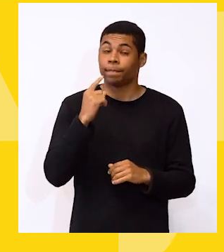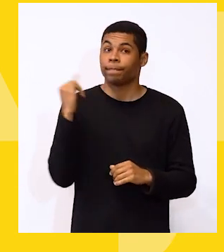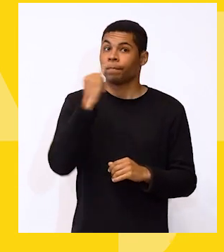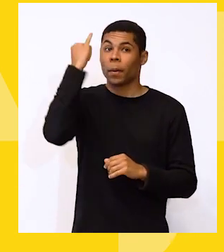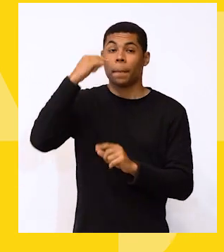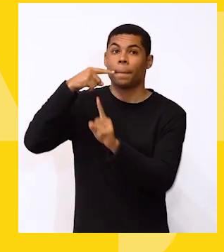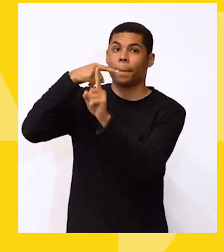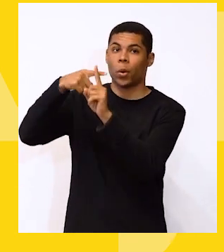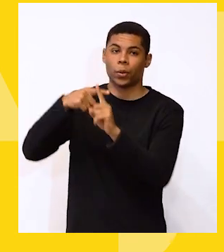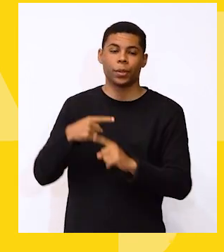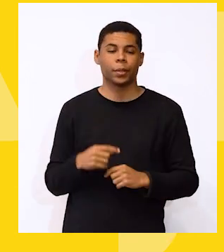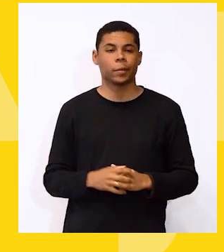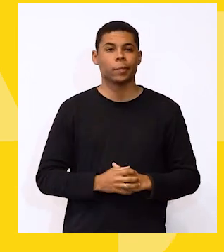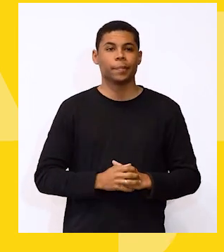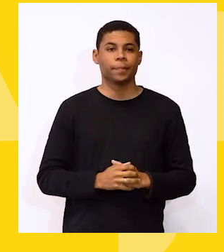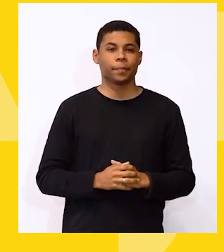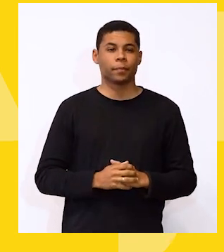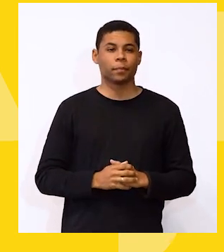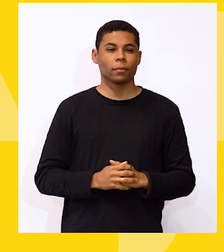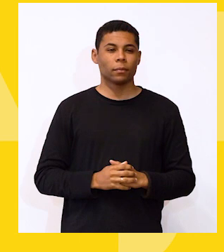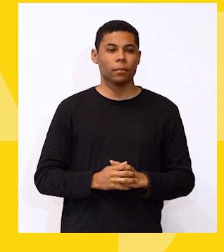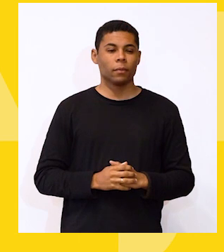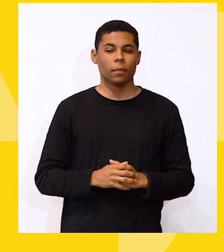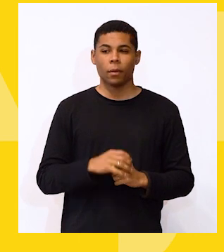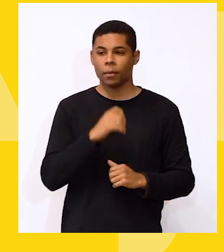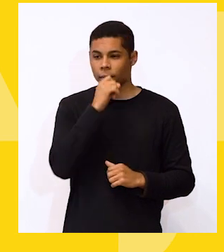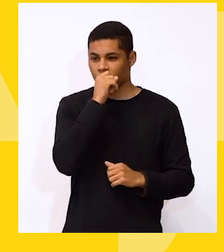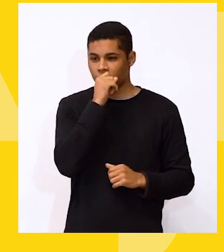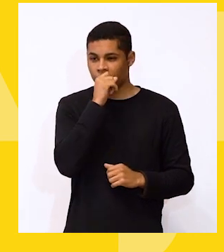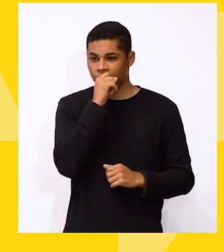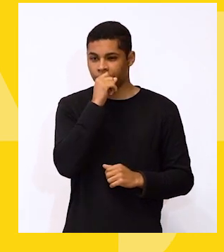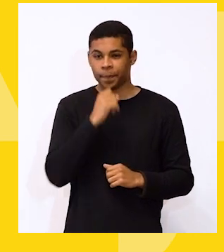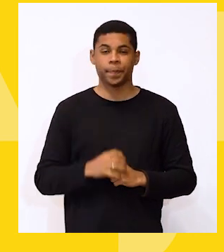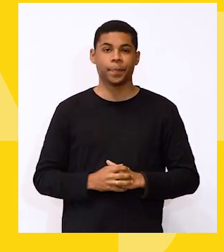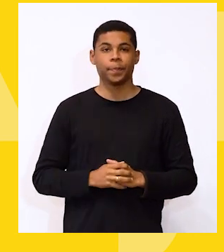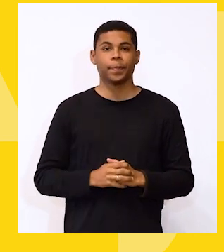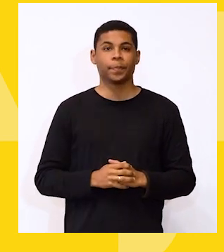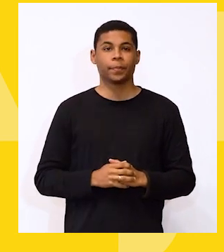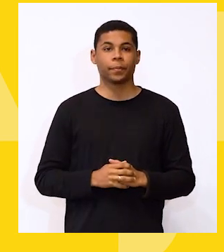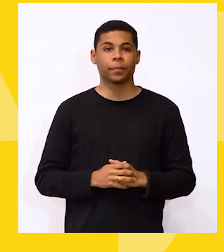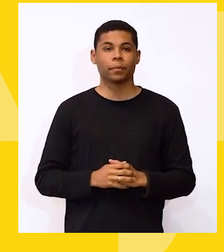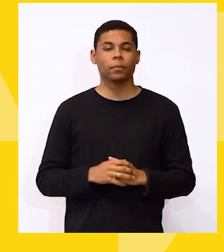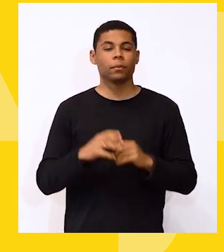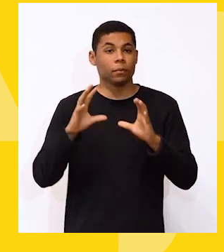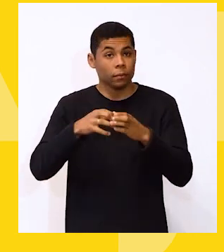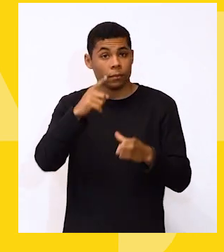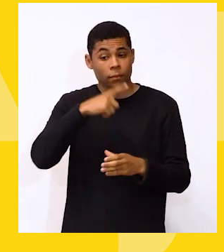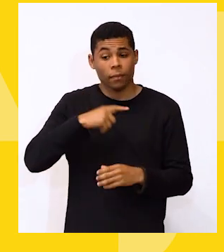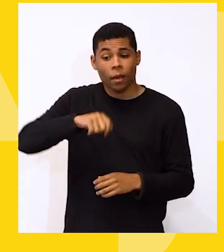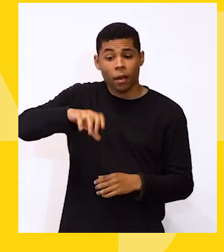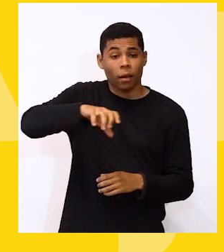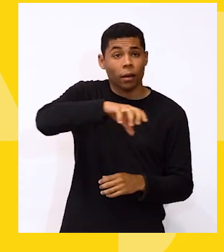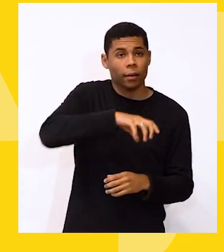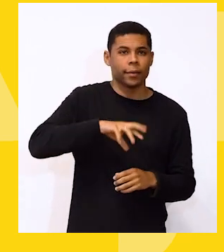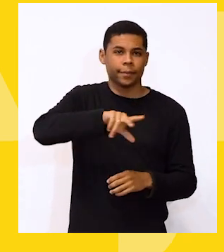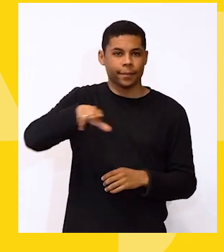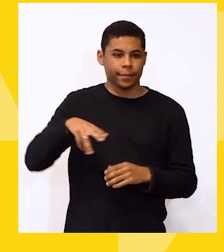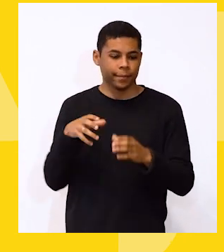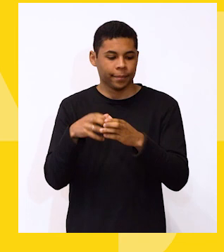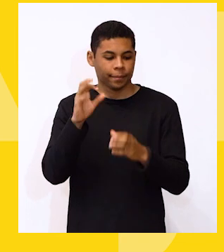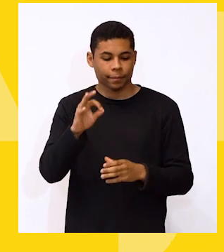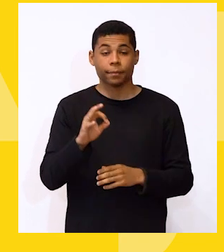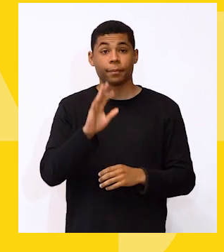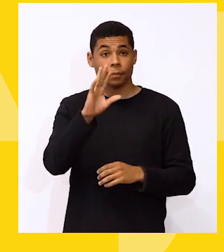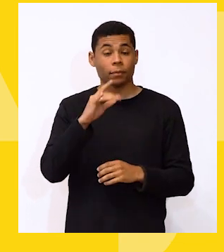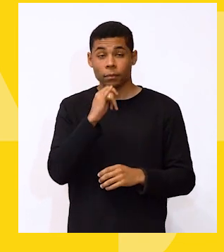Positivo na nossa equipe você tem pessoas de várias áreas então independente do resultado final